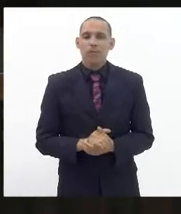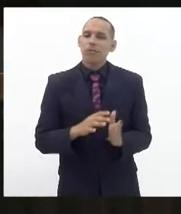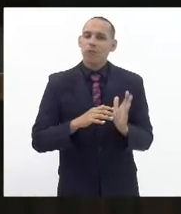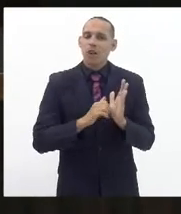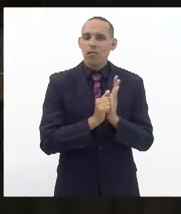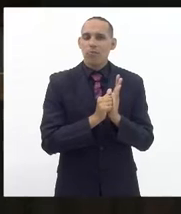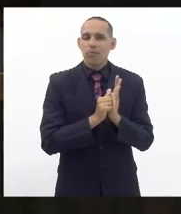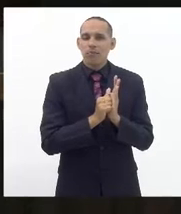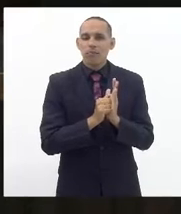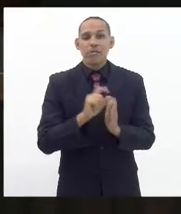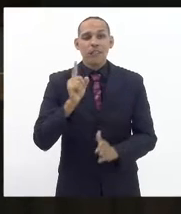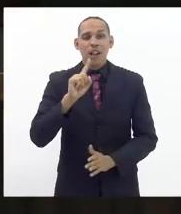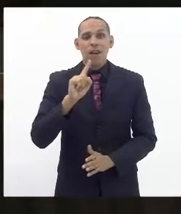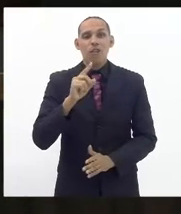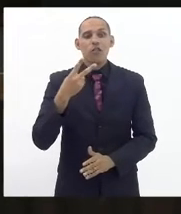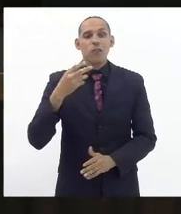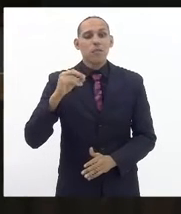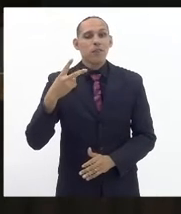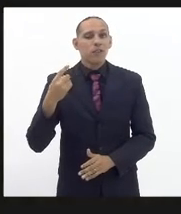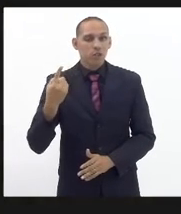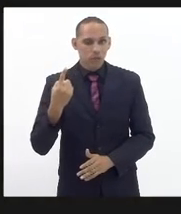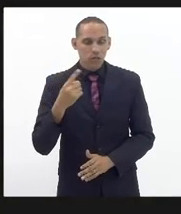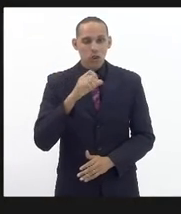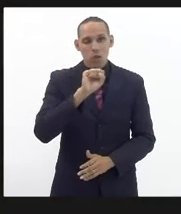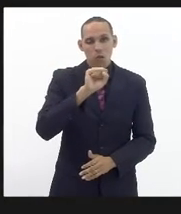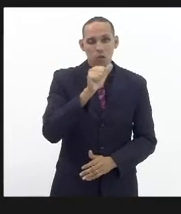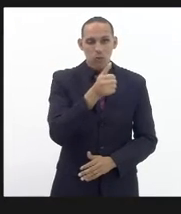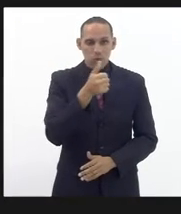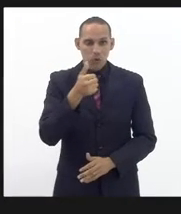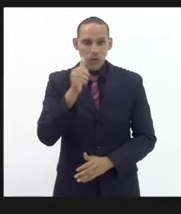Registrado aqui, deputado. Não, de 2021,